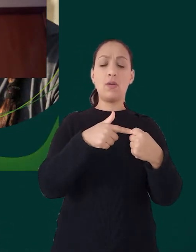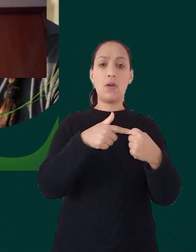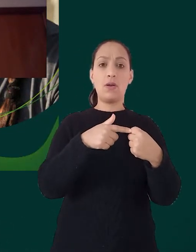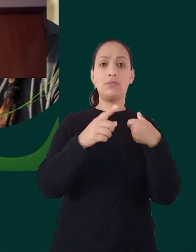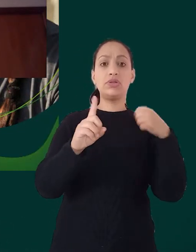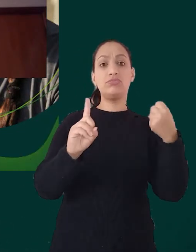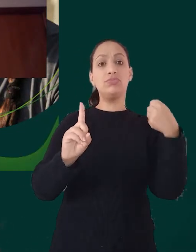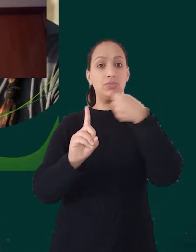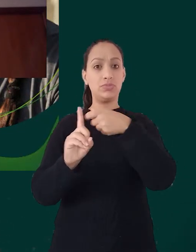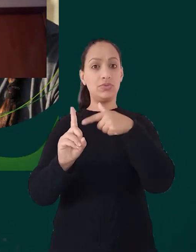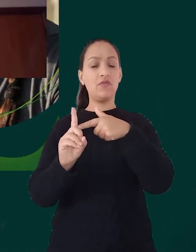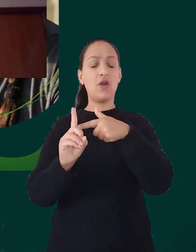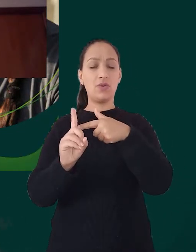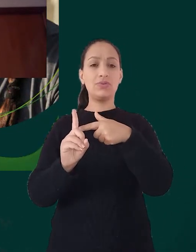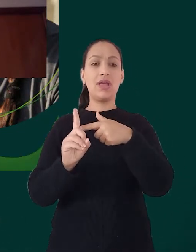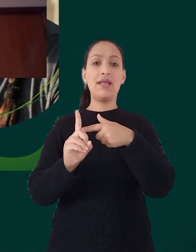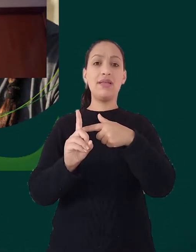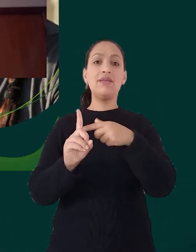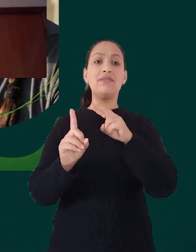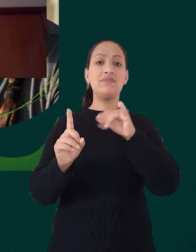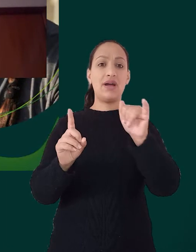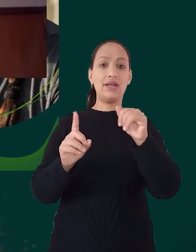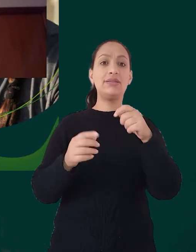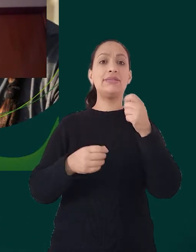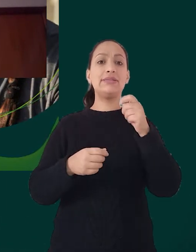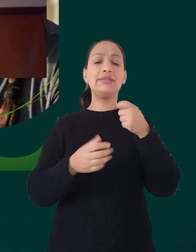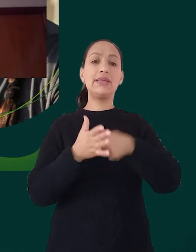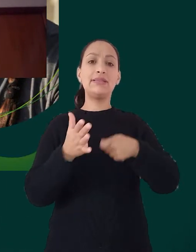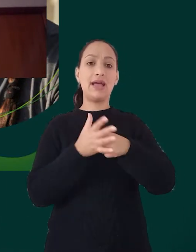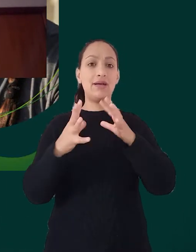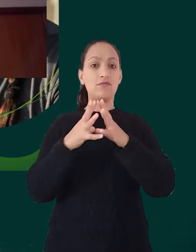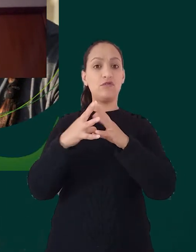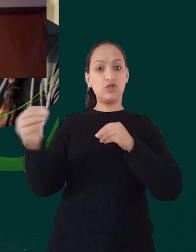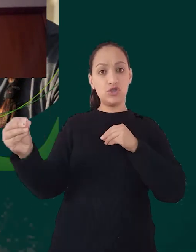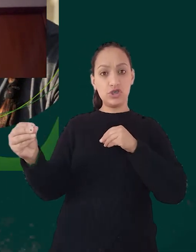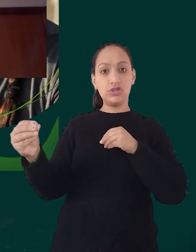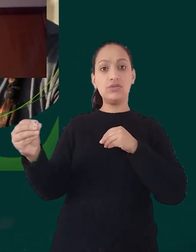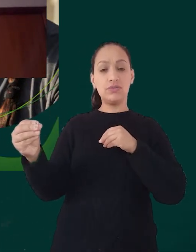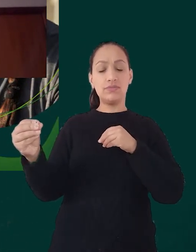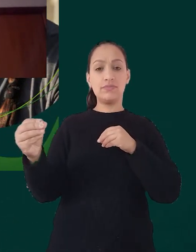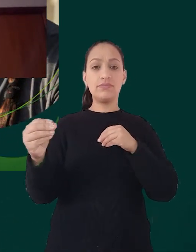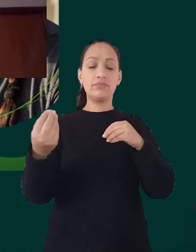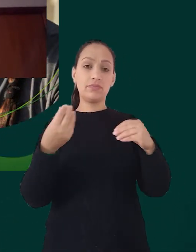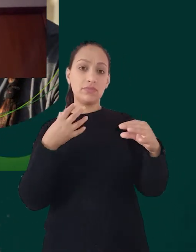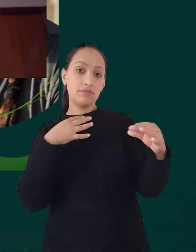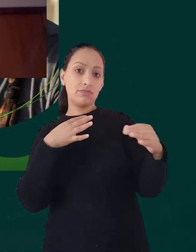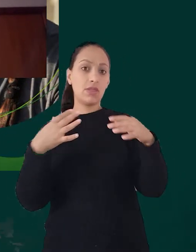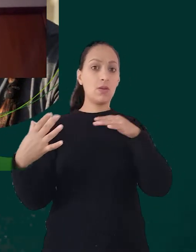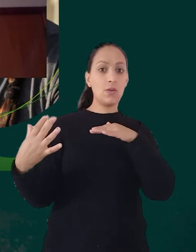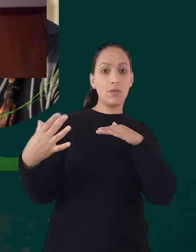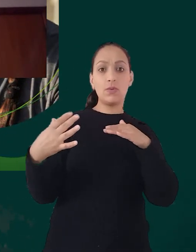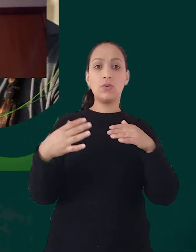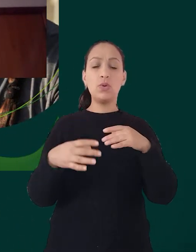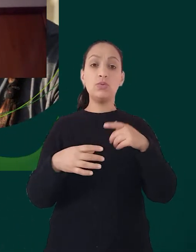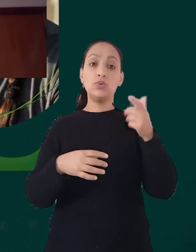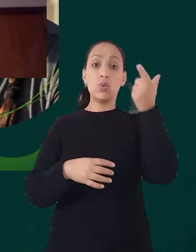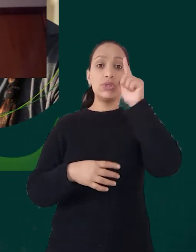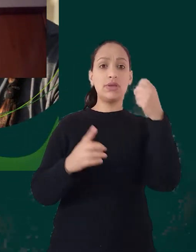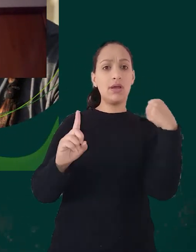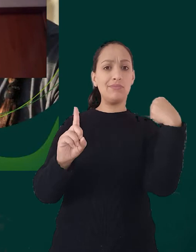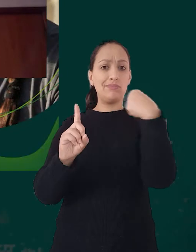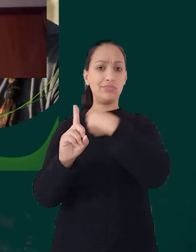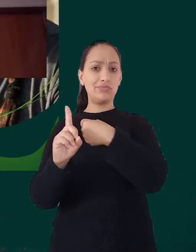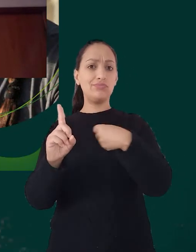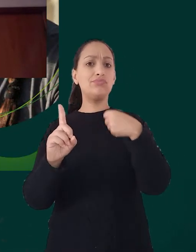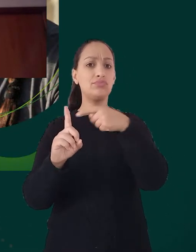golpe nele de volta, ele vai tentar se evadir, escapar desse golpe. E caso tu consiga dar muitos golpes, ele